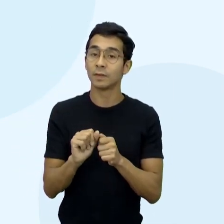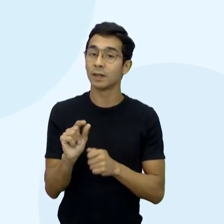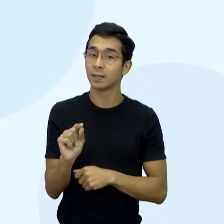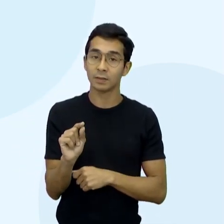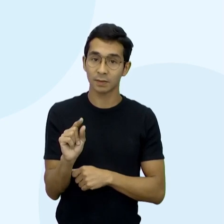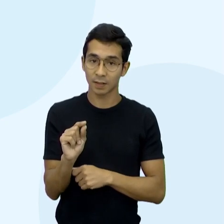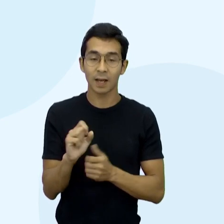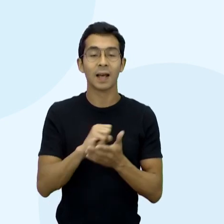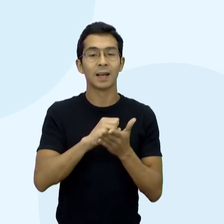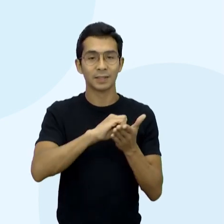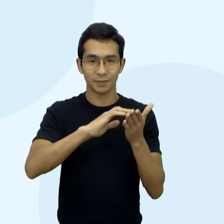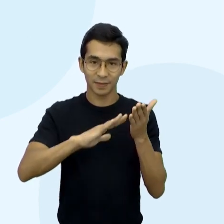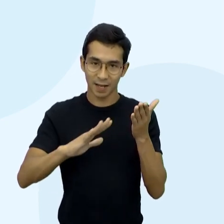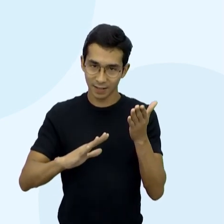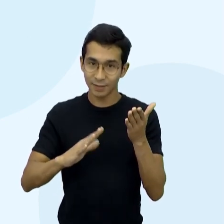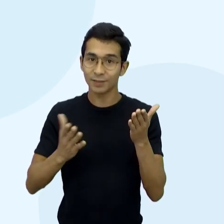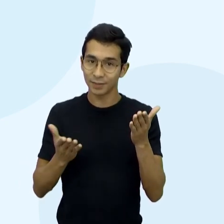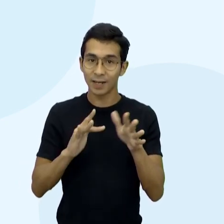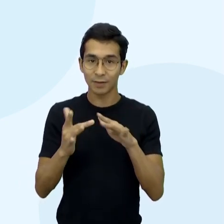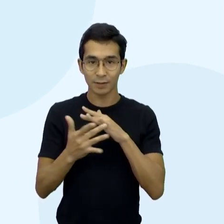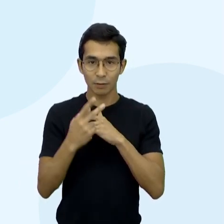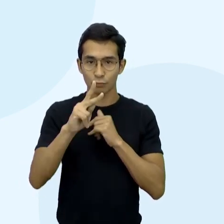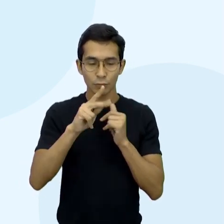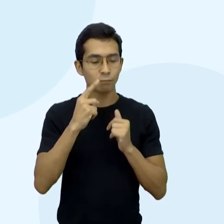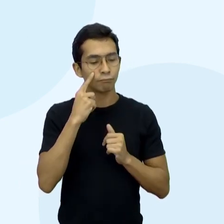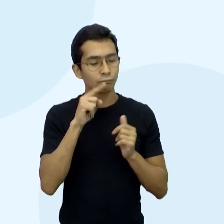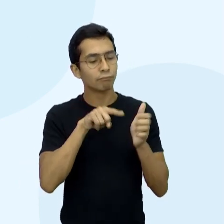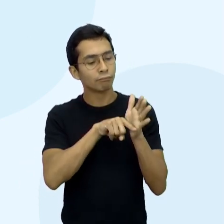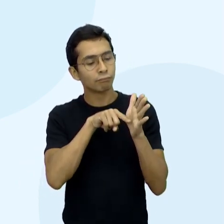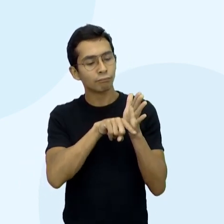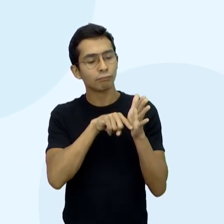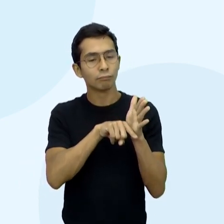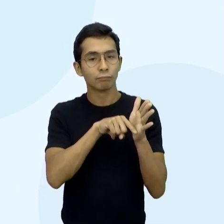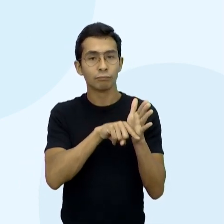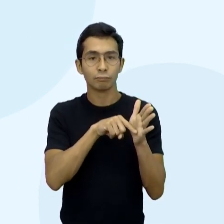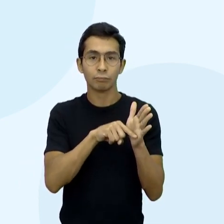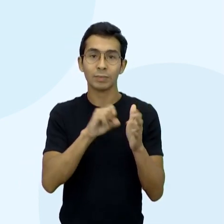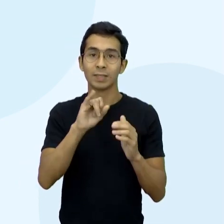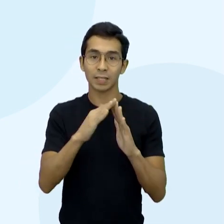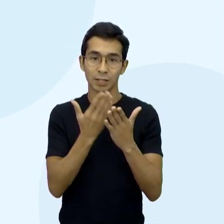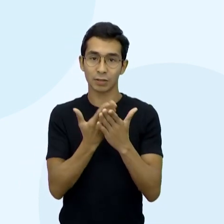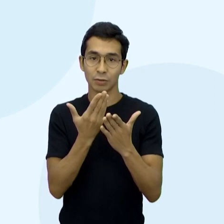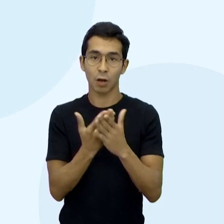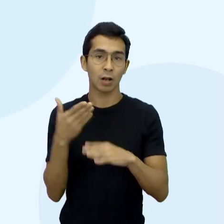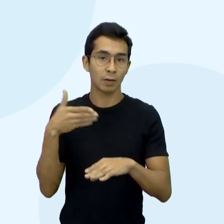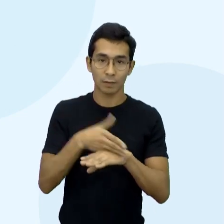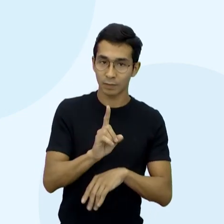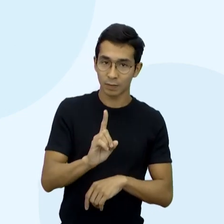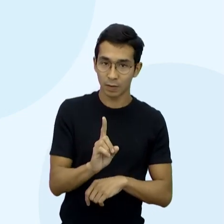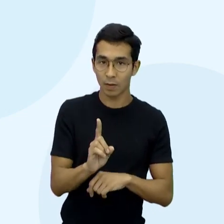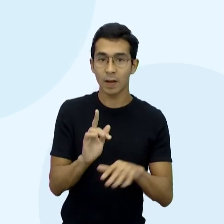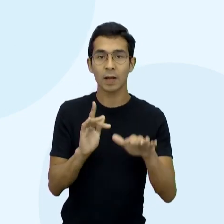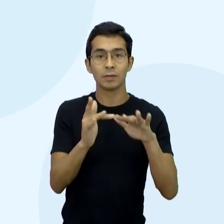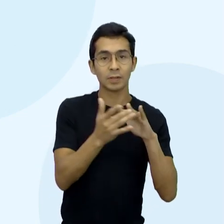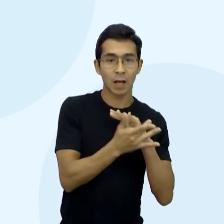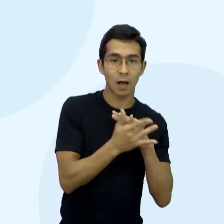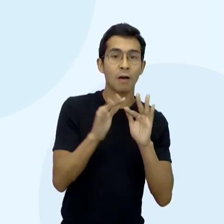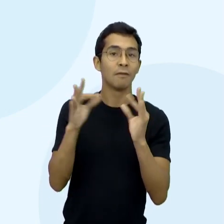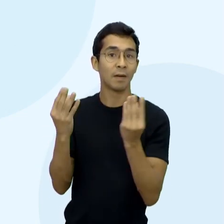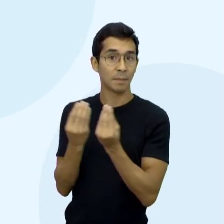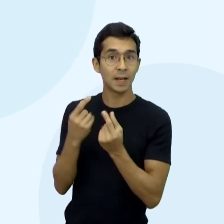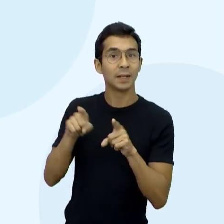seja, analise suas redes sociais. Caso esteja afastado da escola, compare as suas interações nas redes sociais com as seus